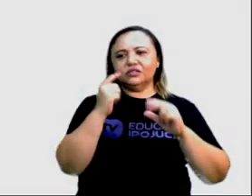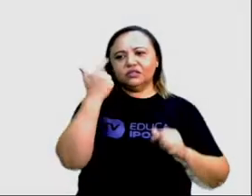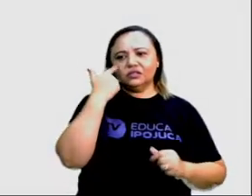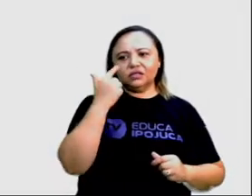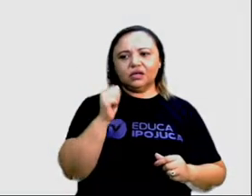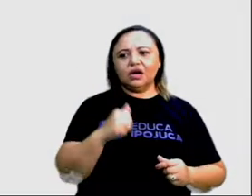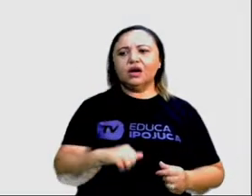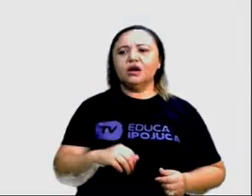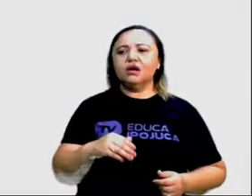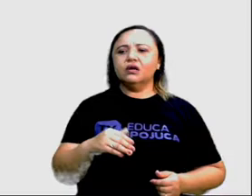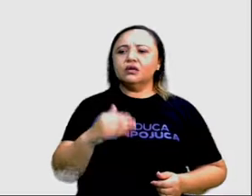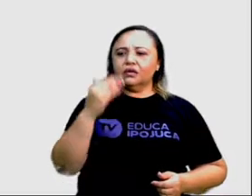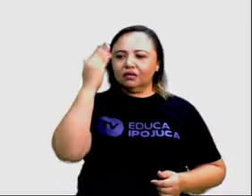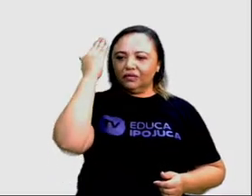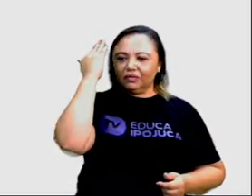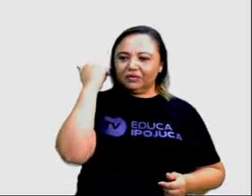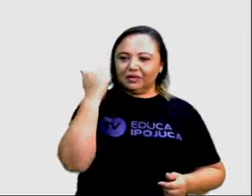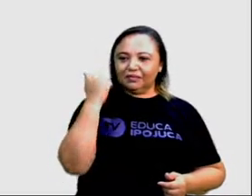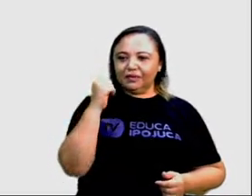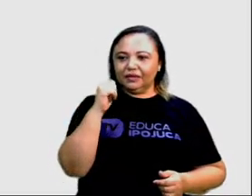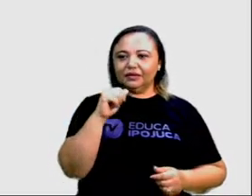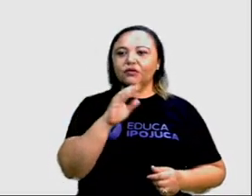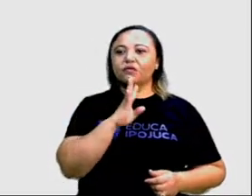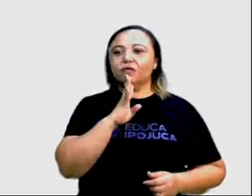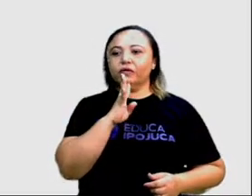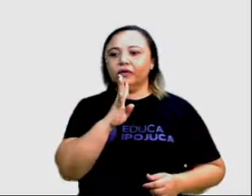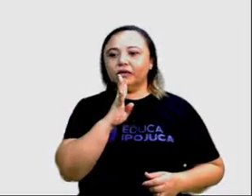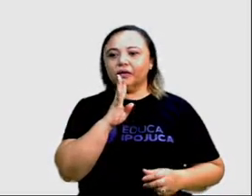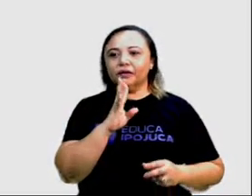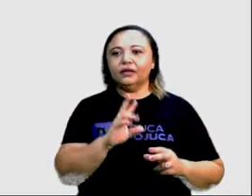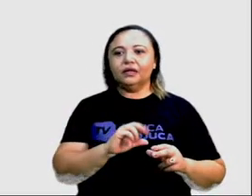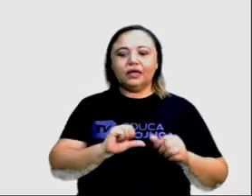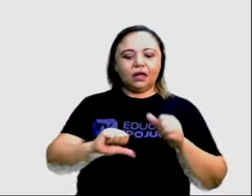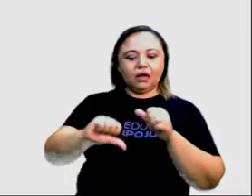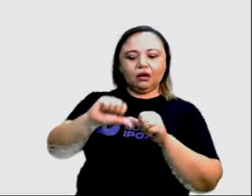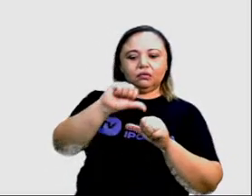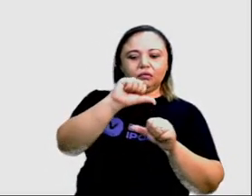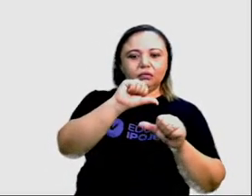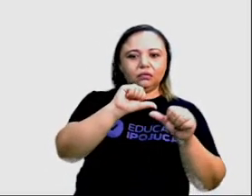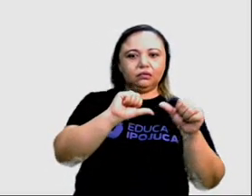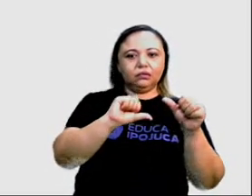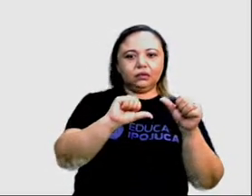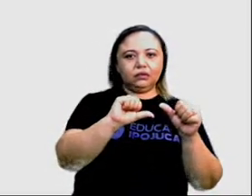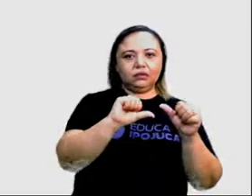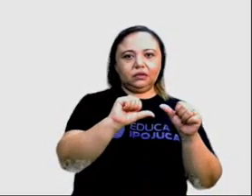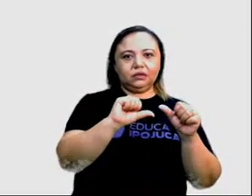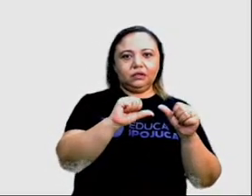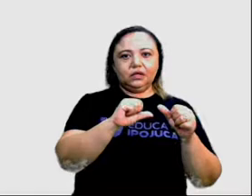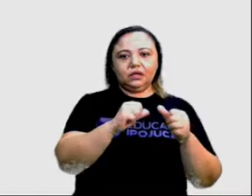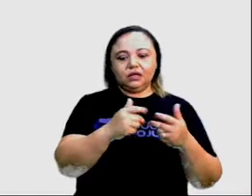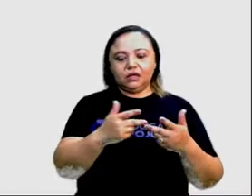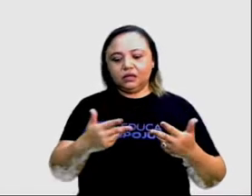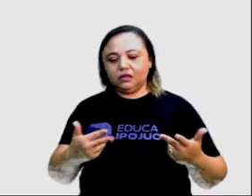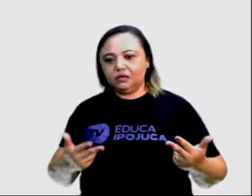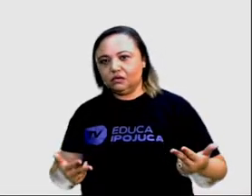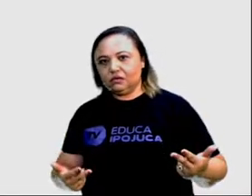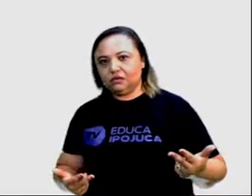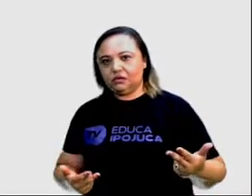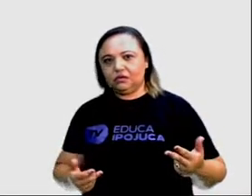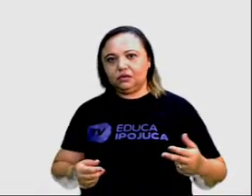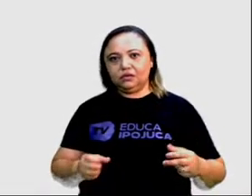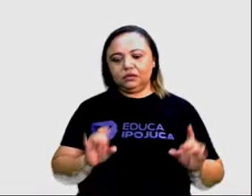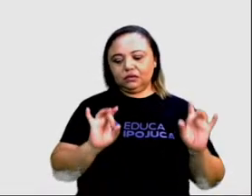A reciclagem, ele é um processo em que há a transformação do resíduo sólido, que não seria aproveitado,